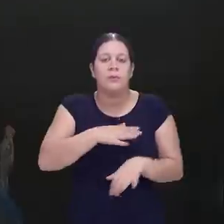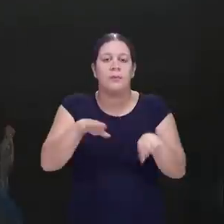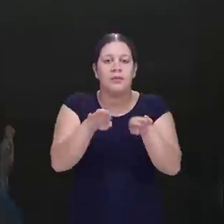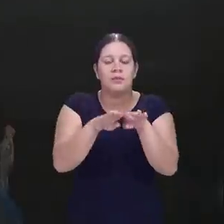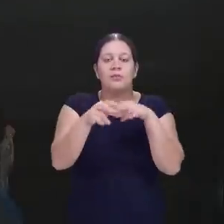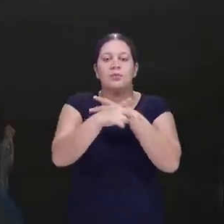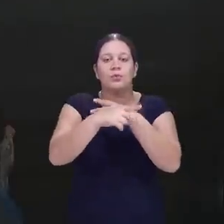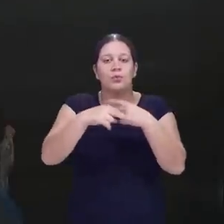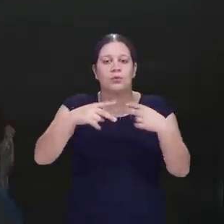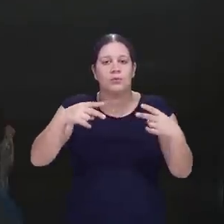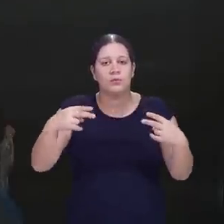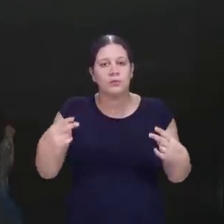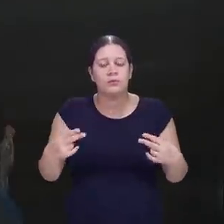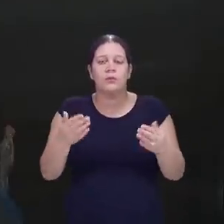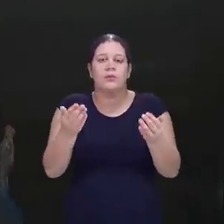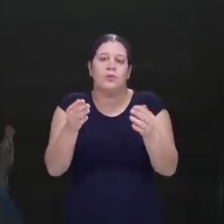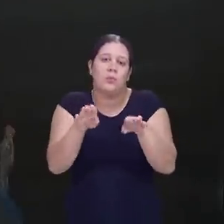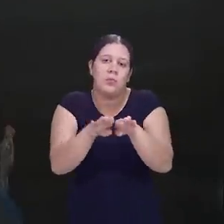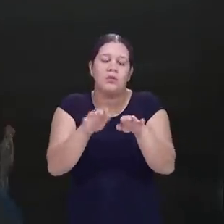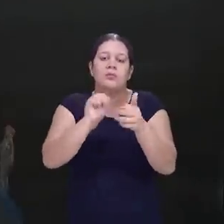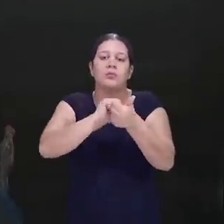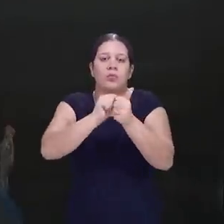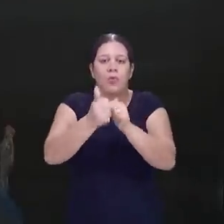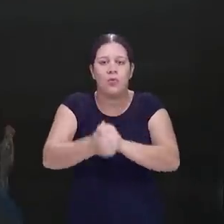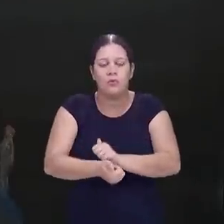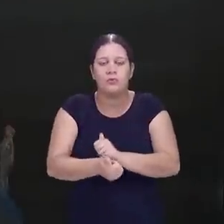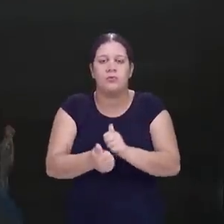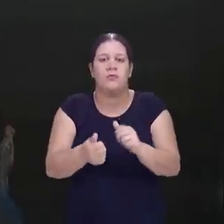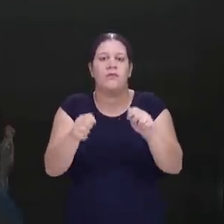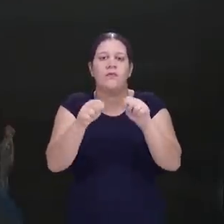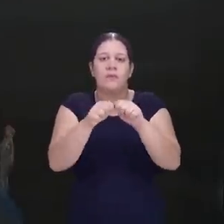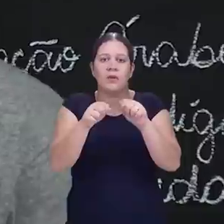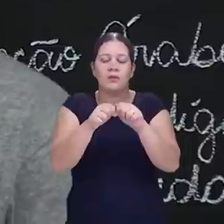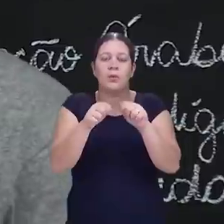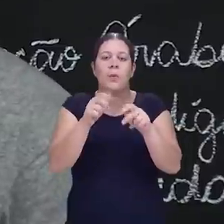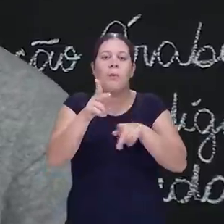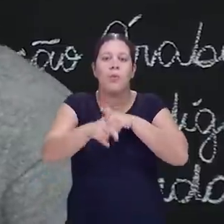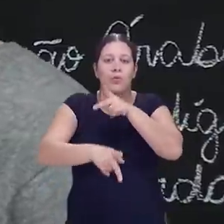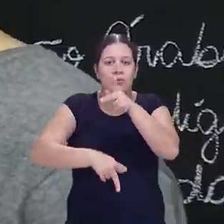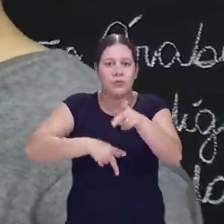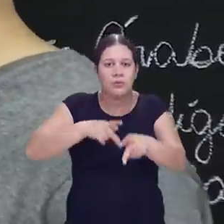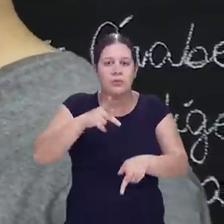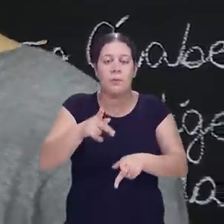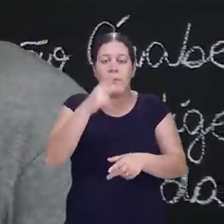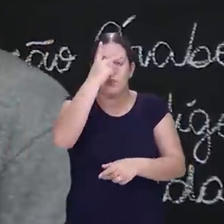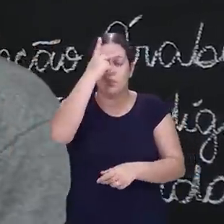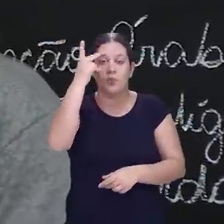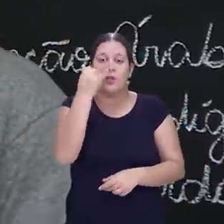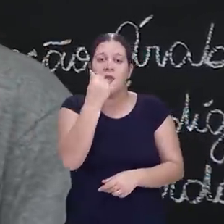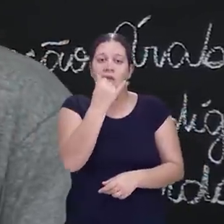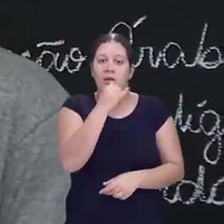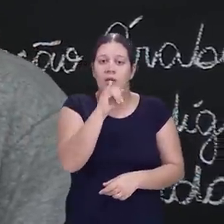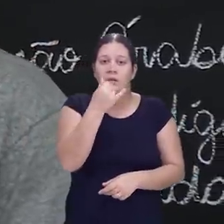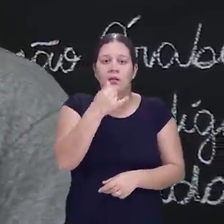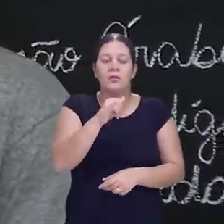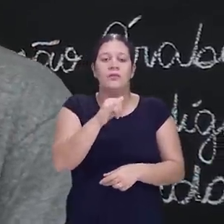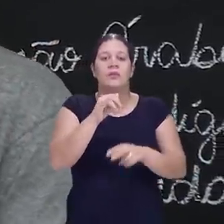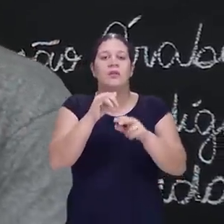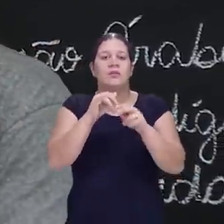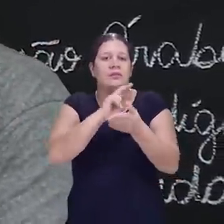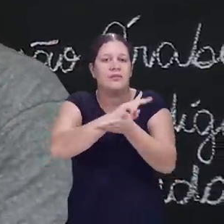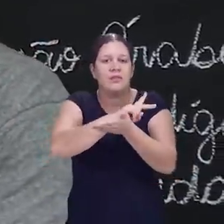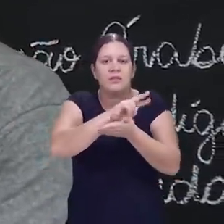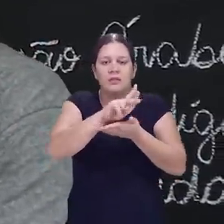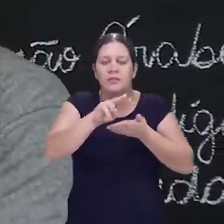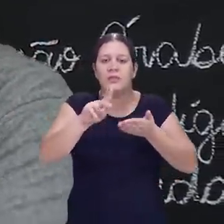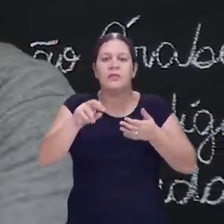gostam das mesmas coisas, do mesmo esporte, enfim, forma um povo. Agora, o povo italiano é formado